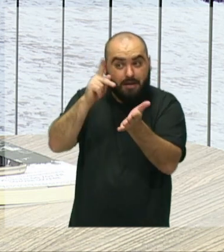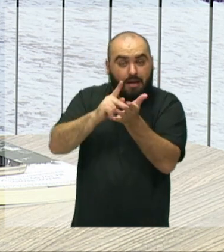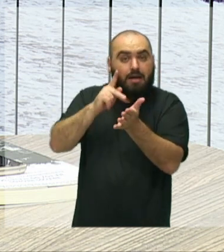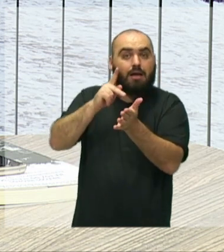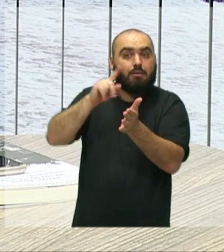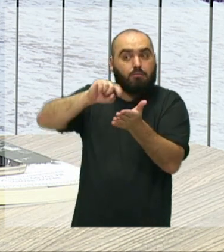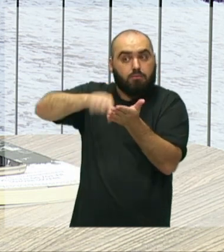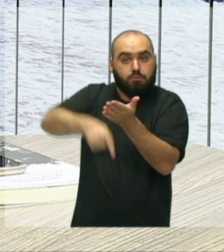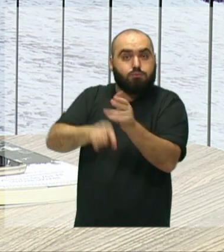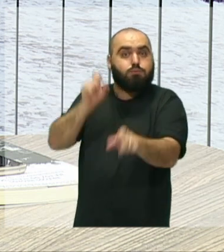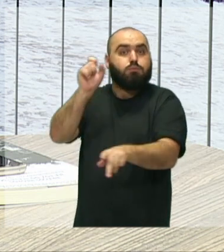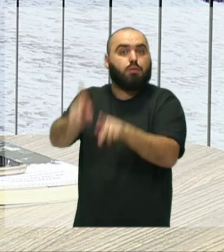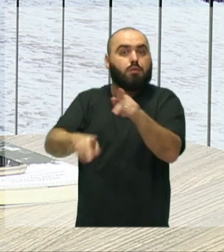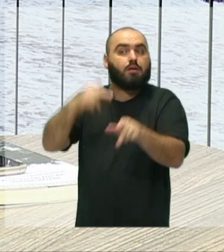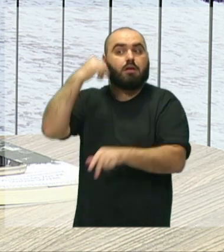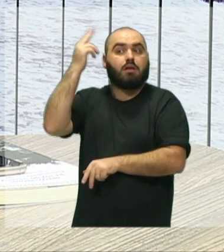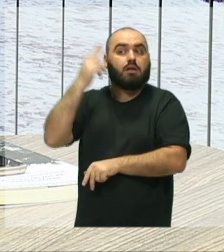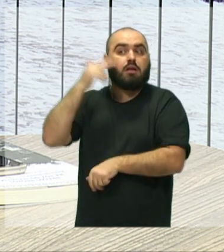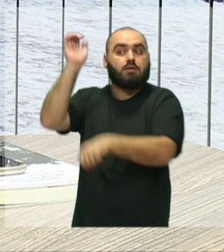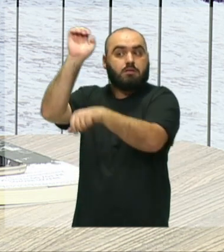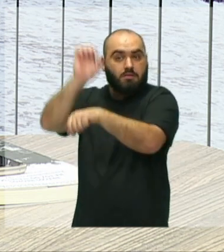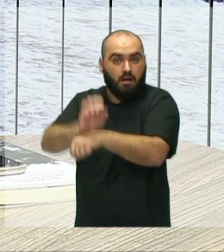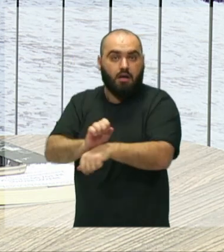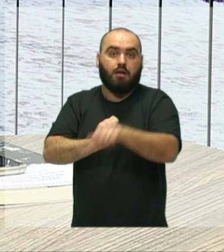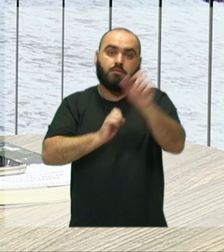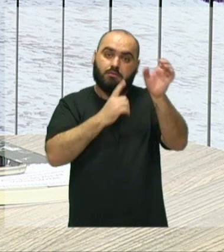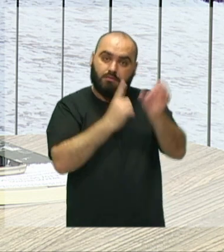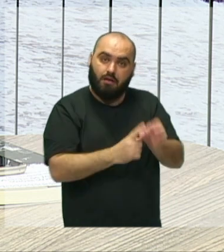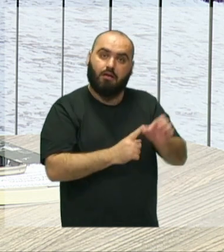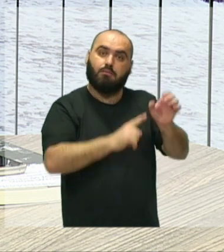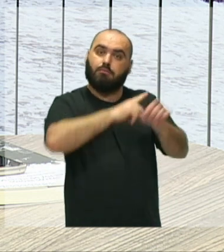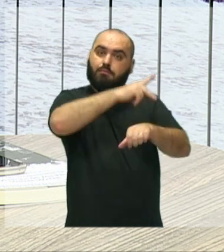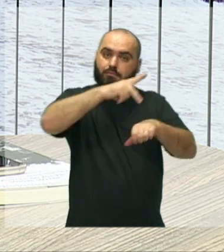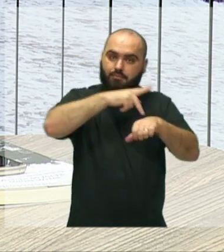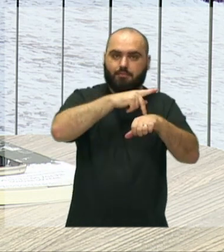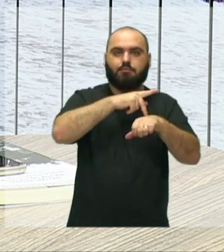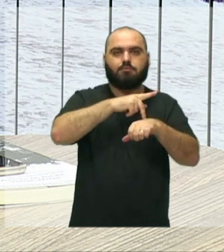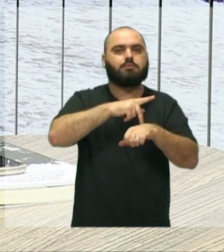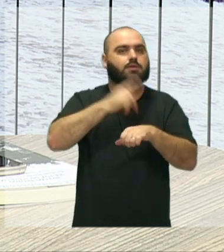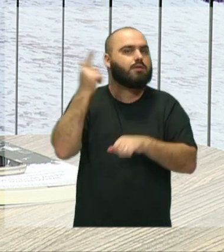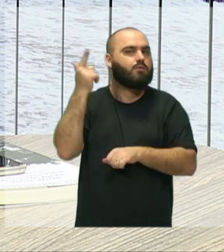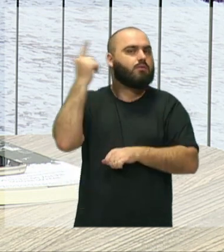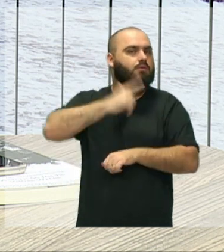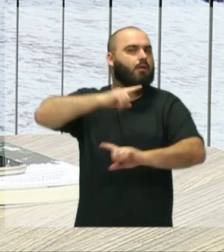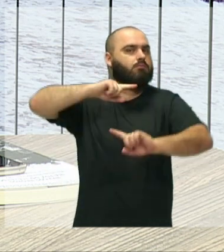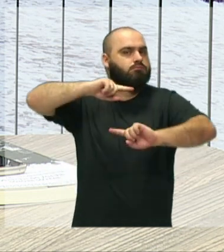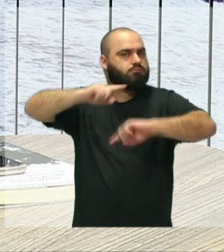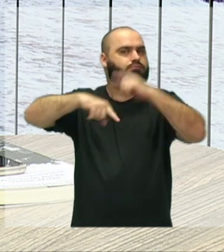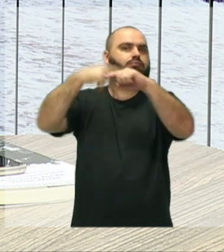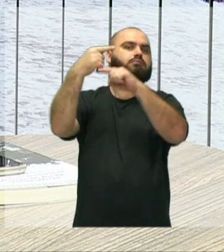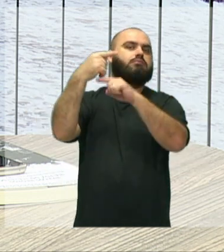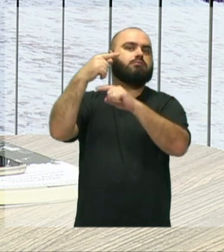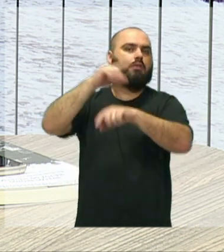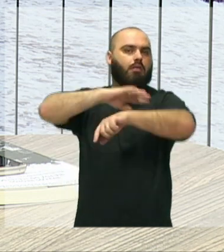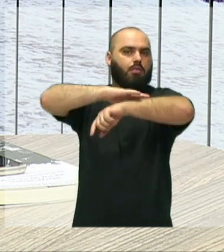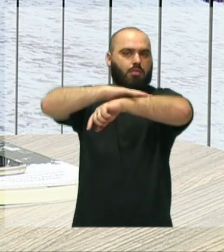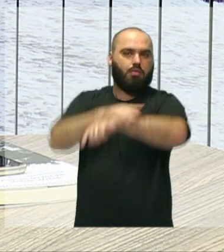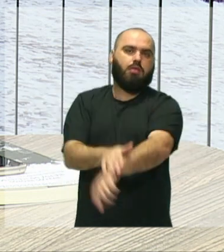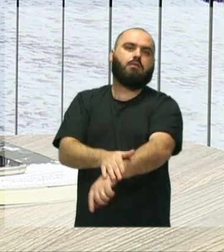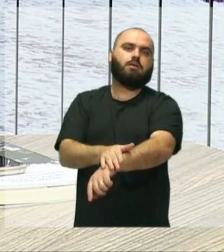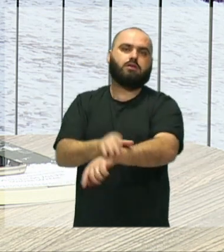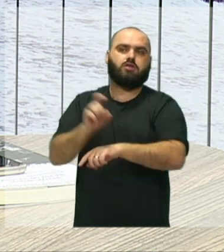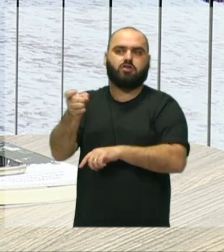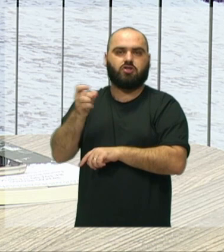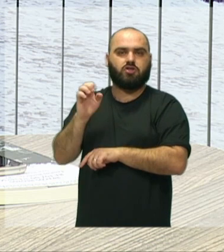negra no estado, no país, na cidade e possibilidade de superação do racismo, a